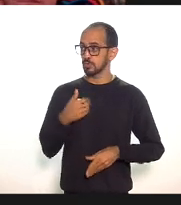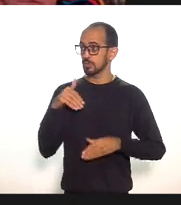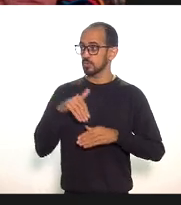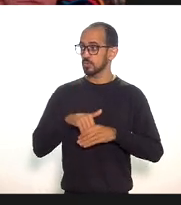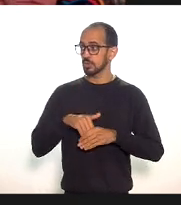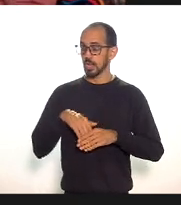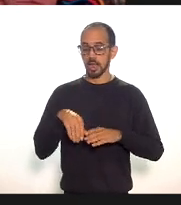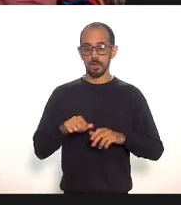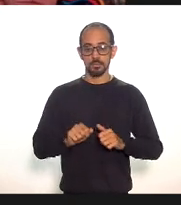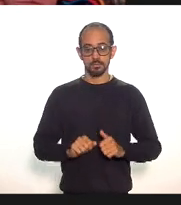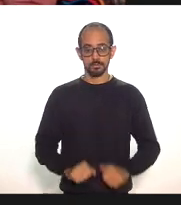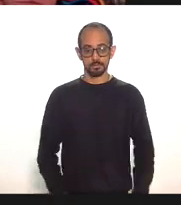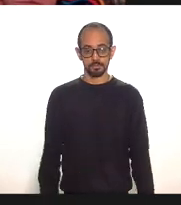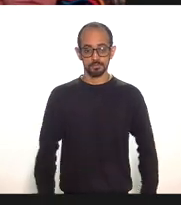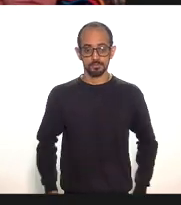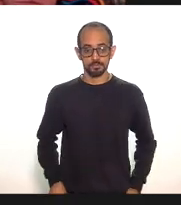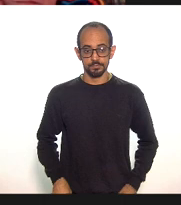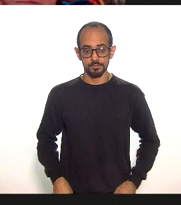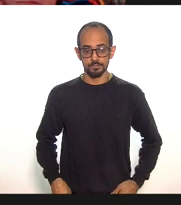presencial.